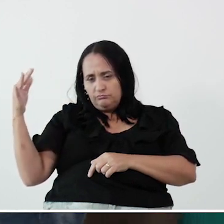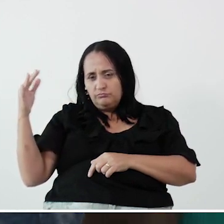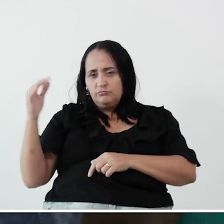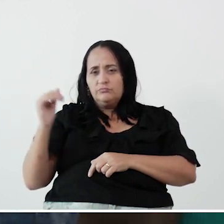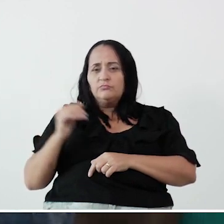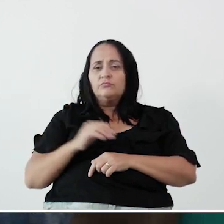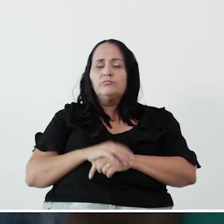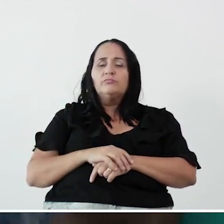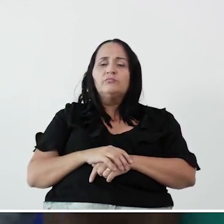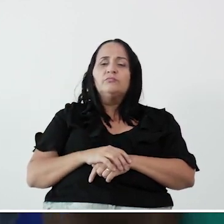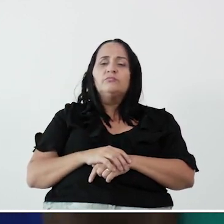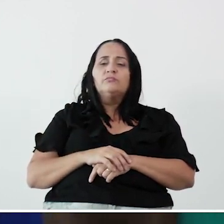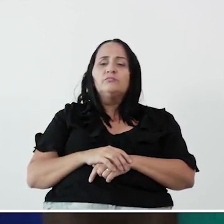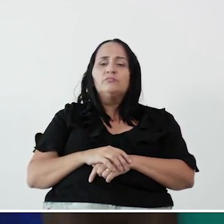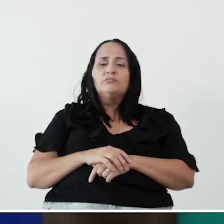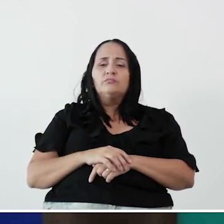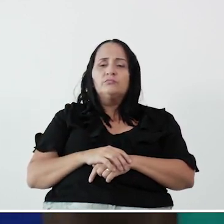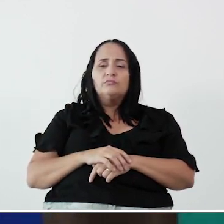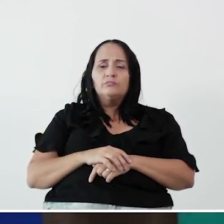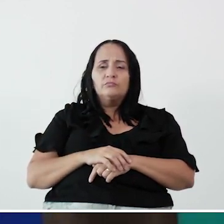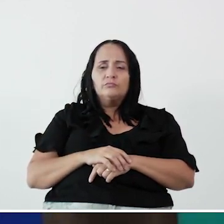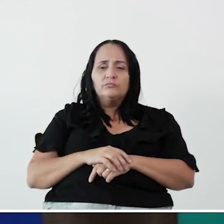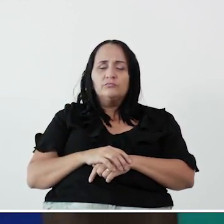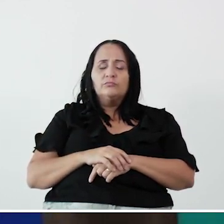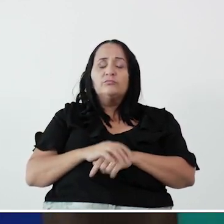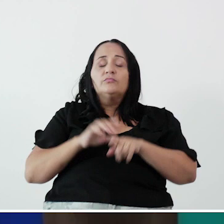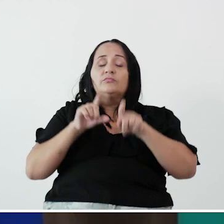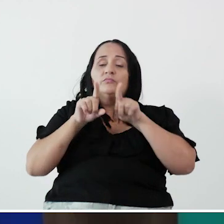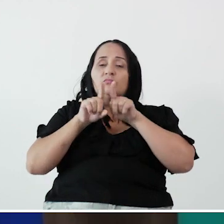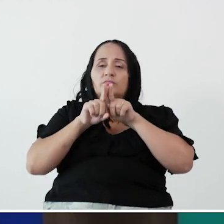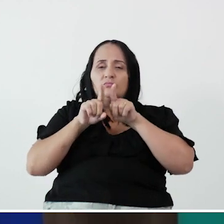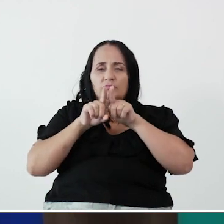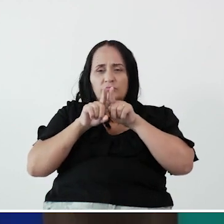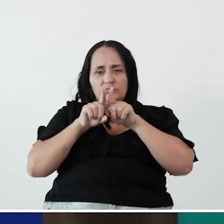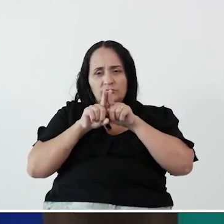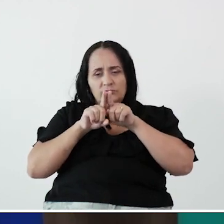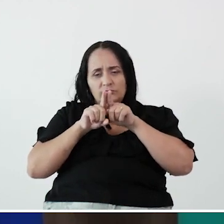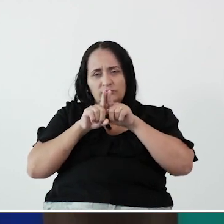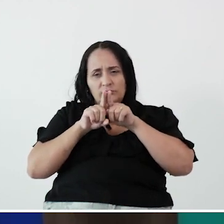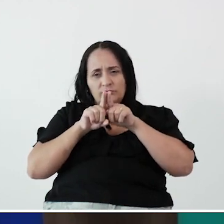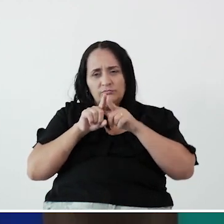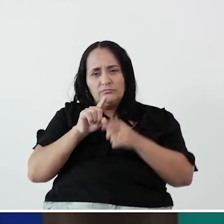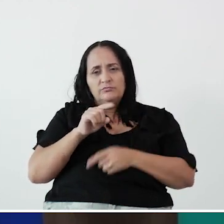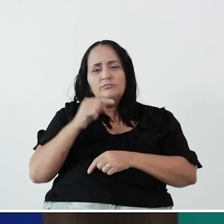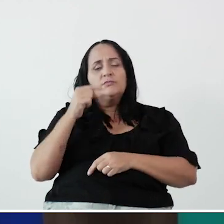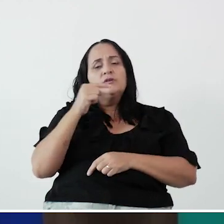e também o zero, mas também vamos encontrar números